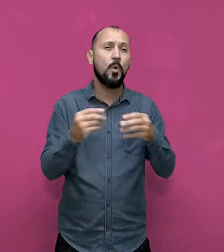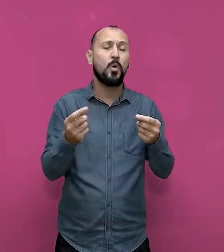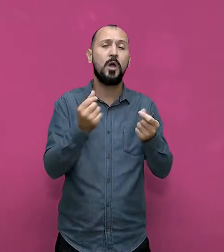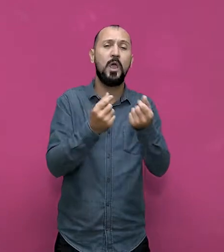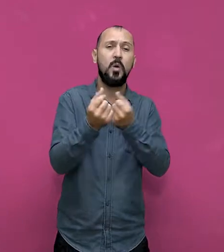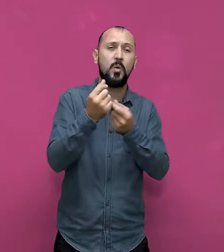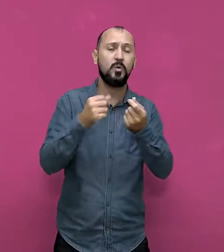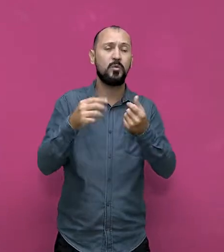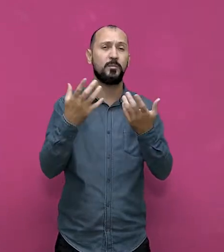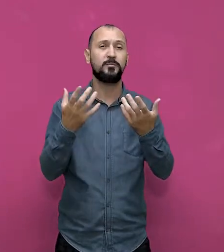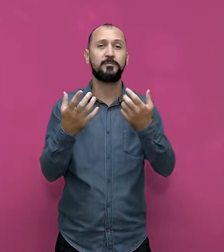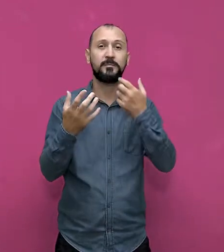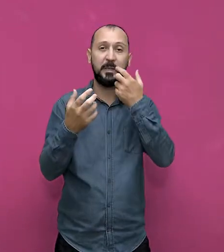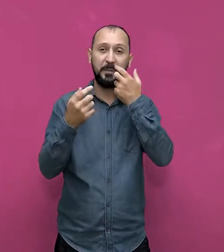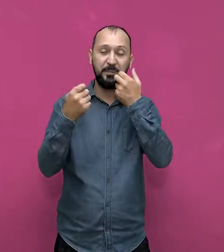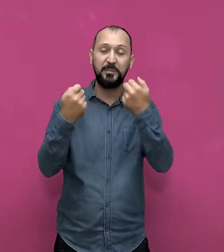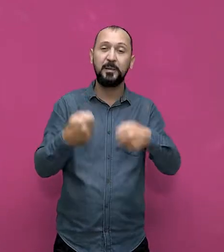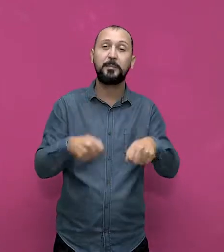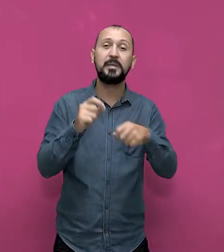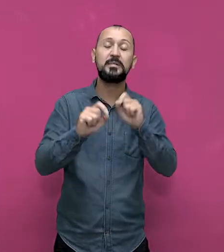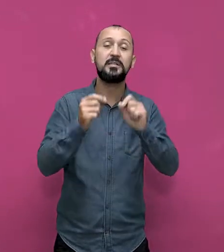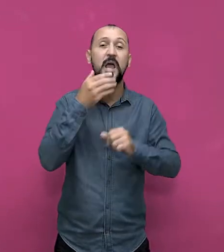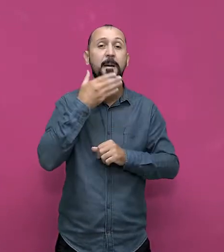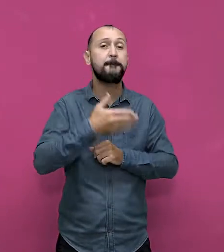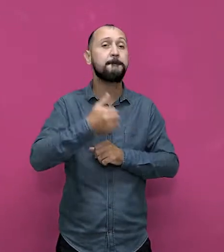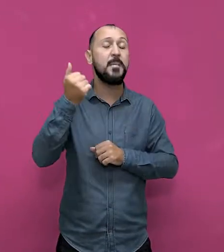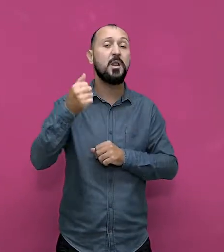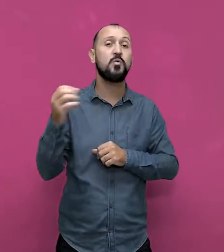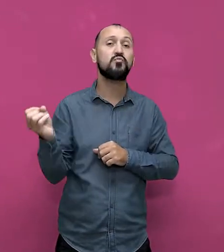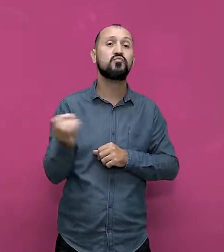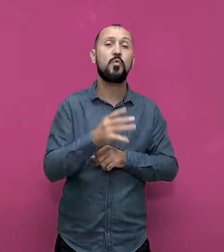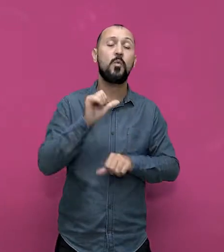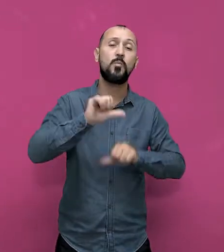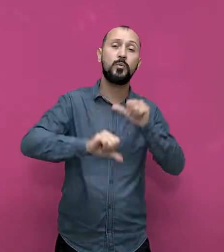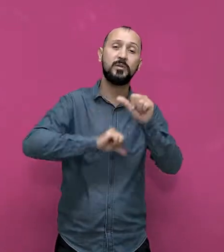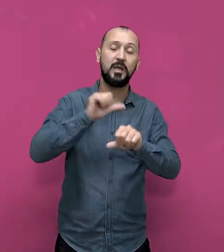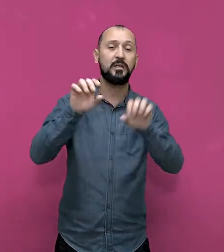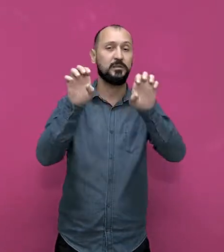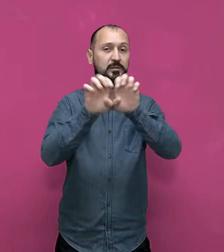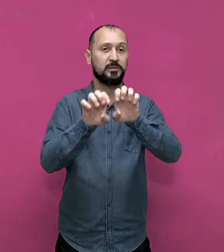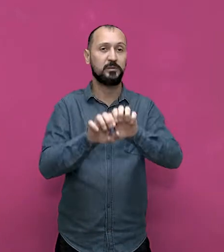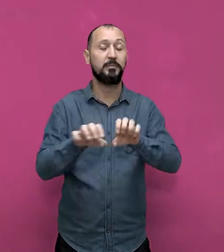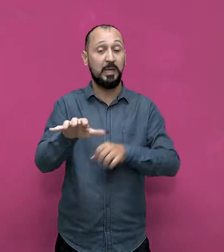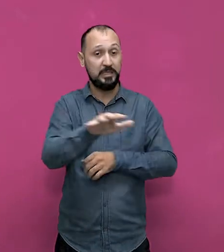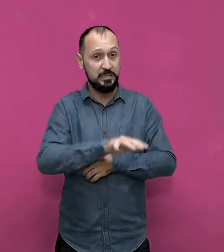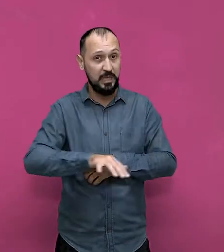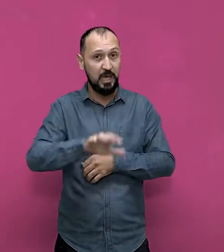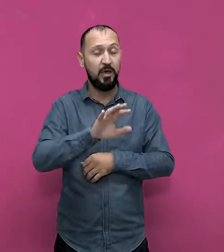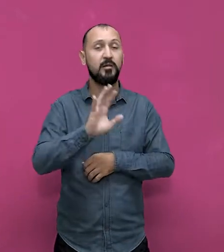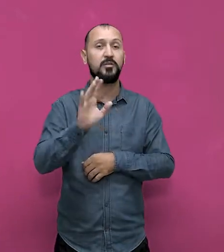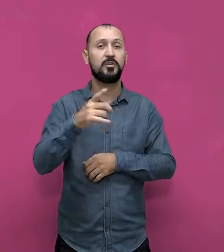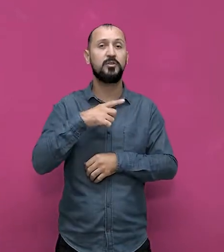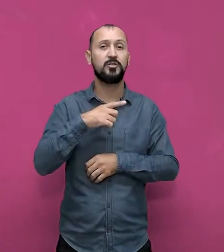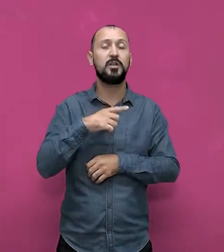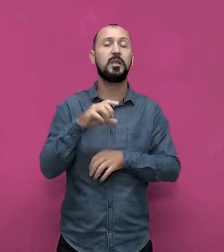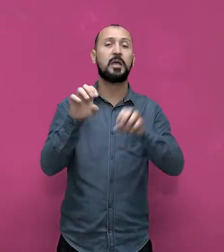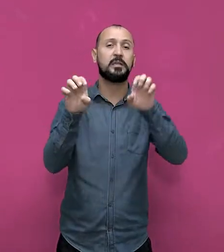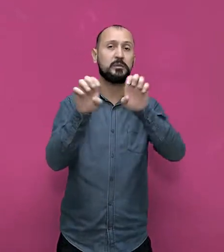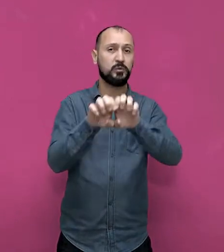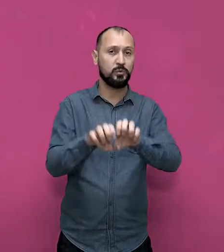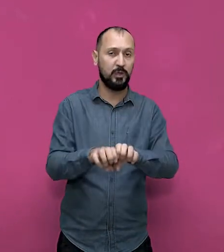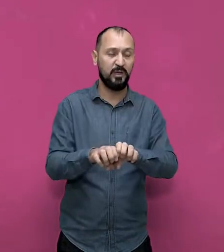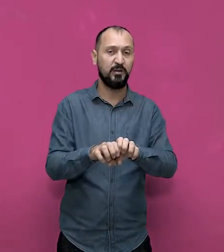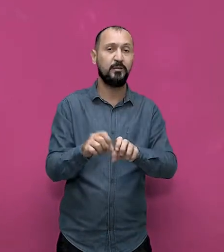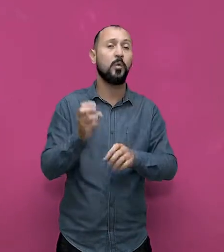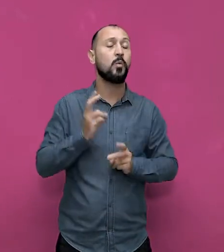perda de dinamismo econômico e há necessidade, então, de melhorar ou atualizar as infraestruturas para que essa área, que já é dotada